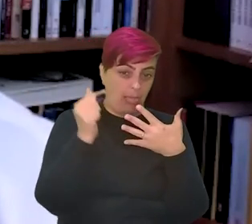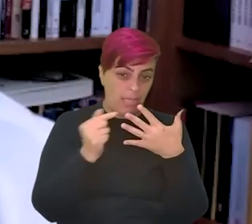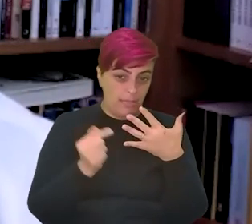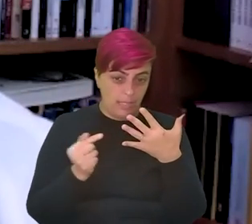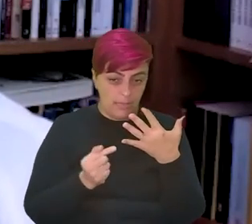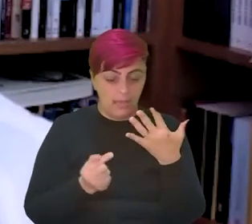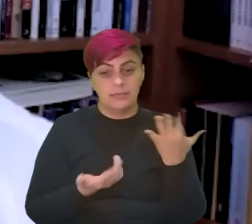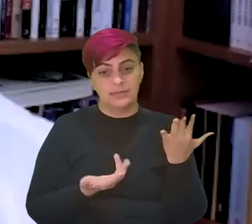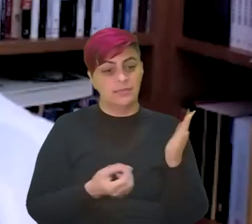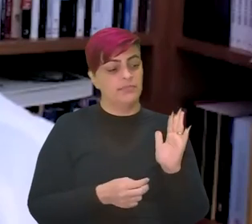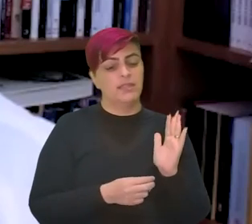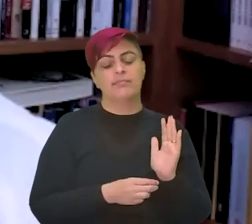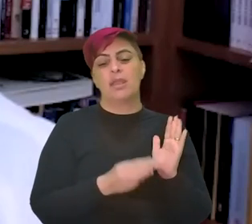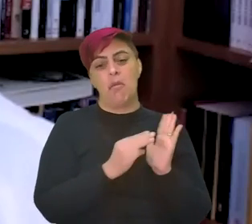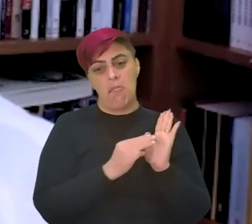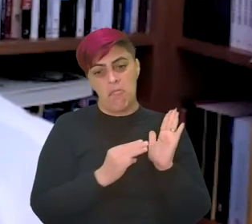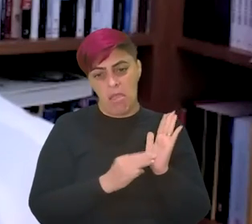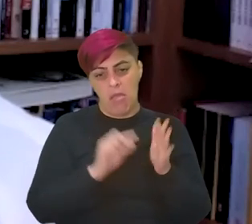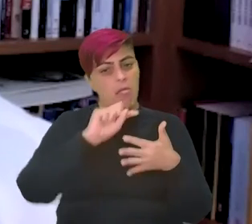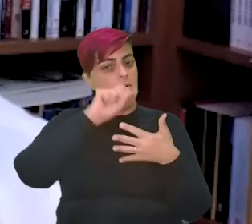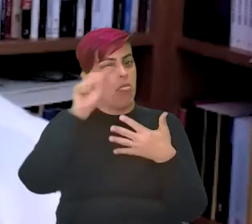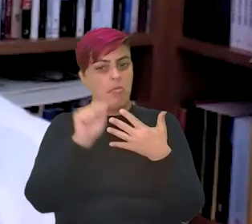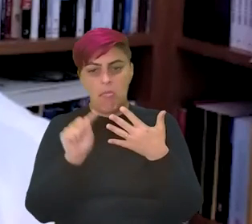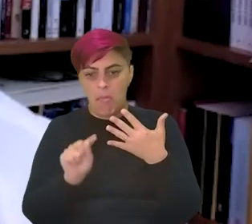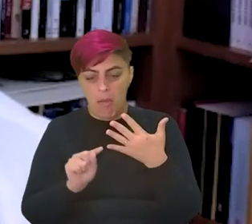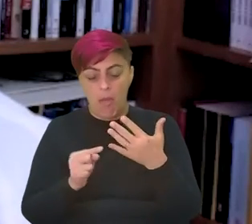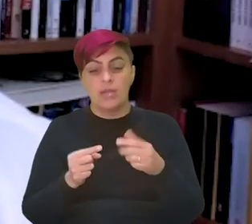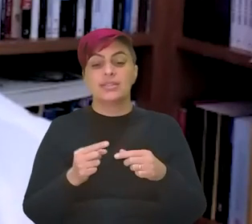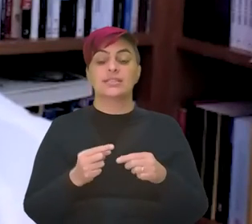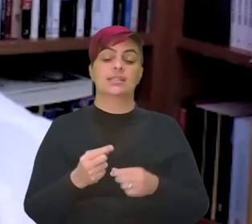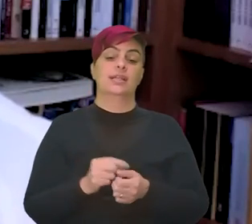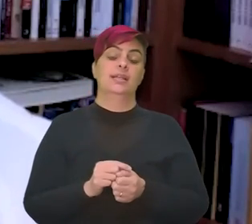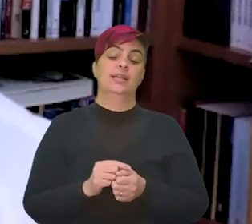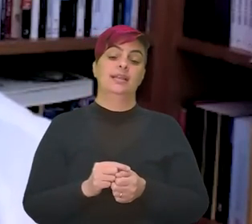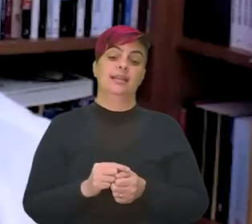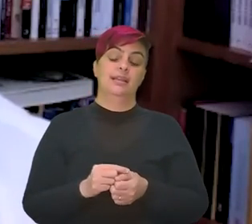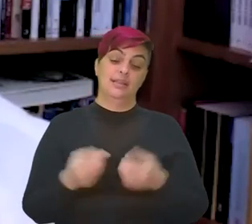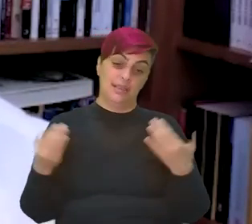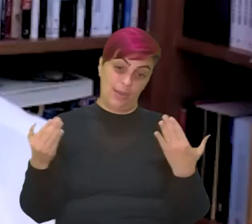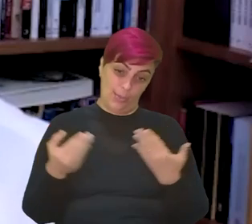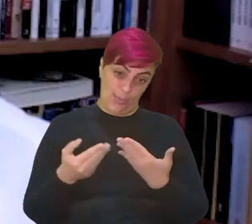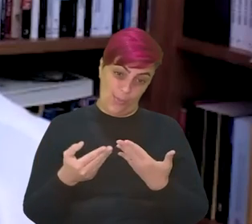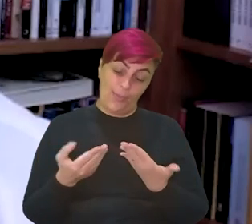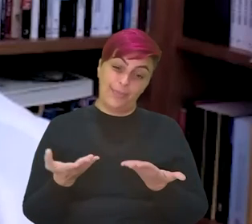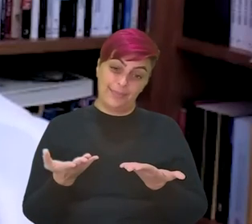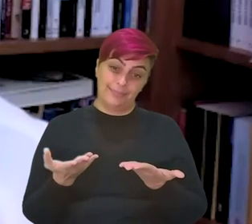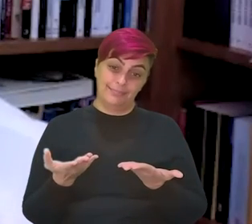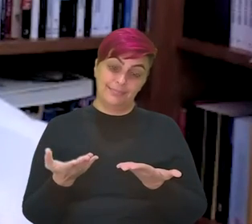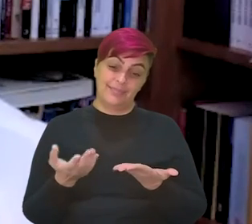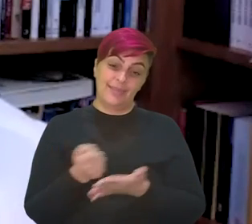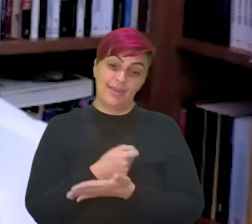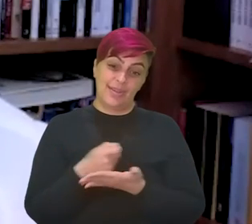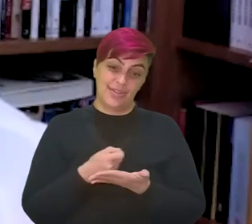como método, hipótese. Foi bom você ter lembrado isso. Porque método, hipótese, até recentemente